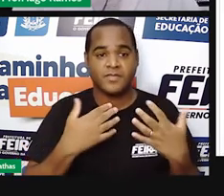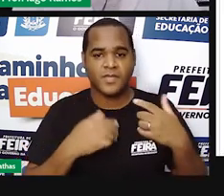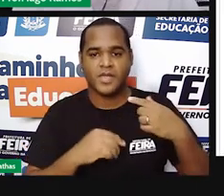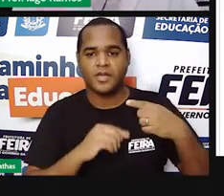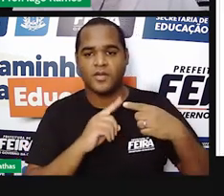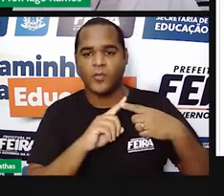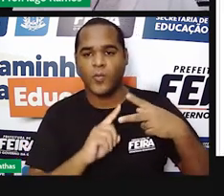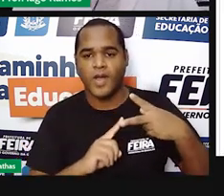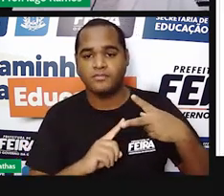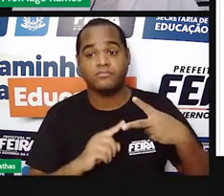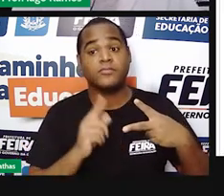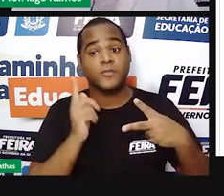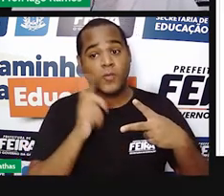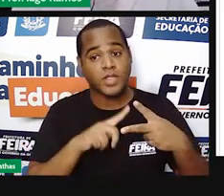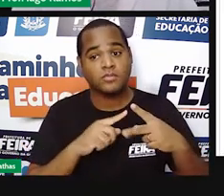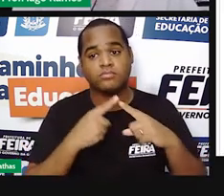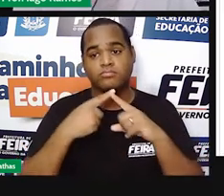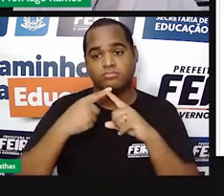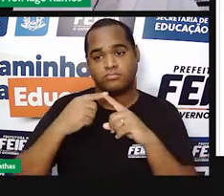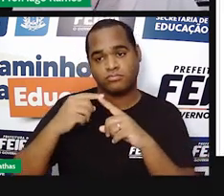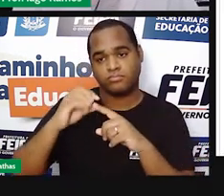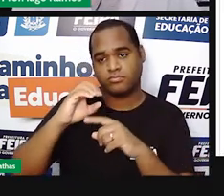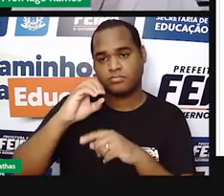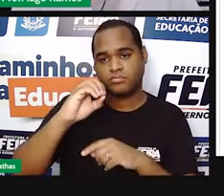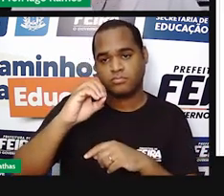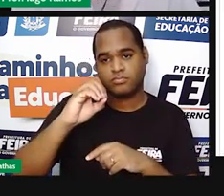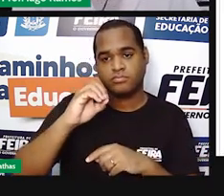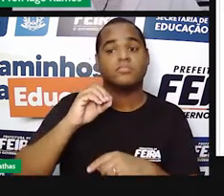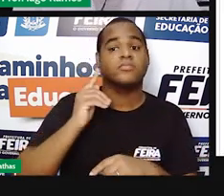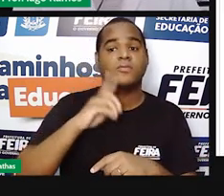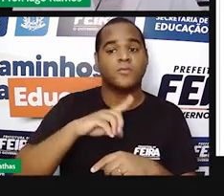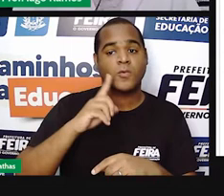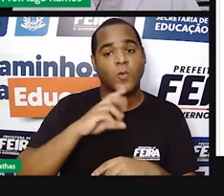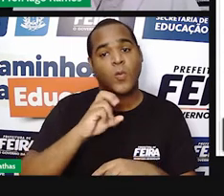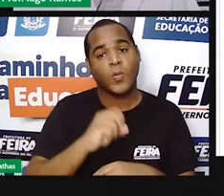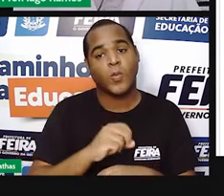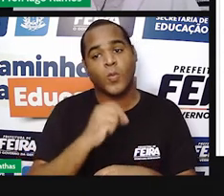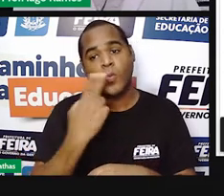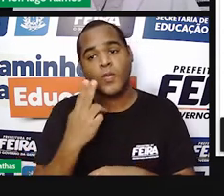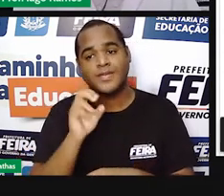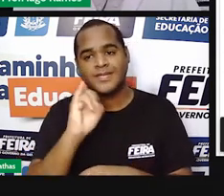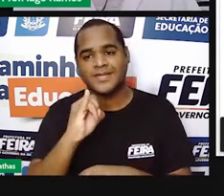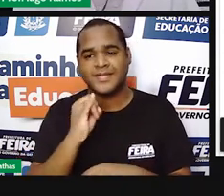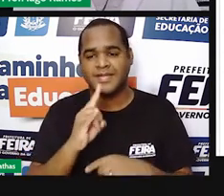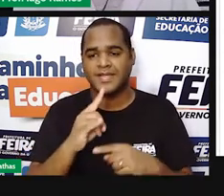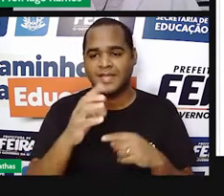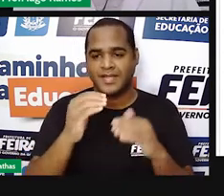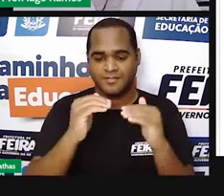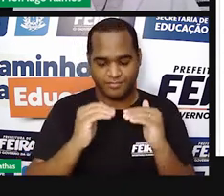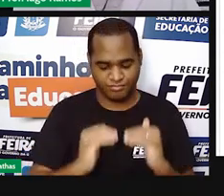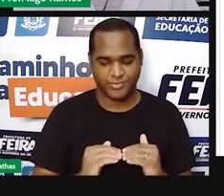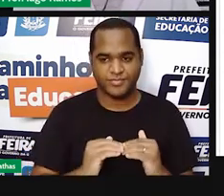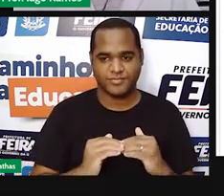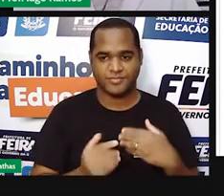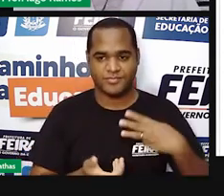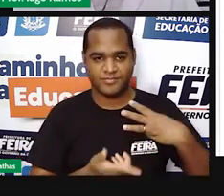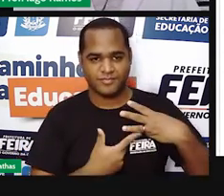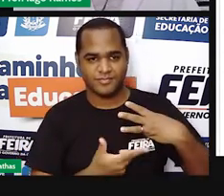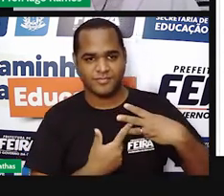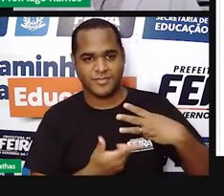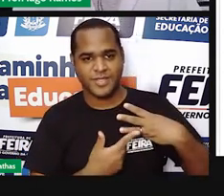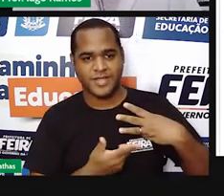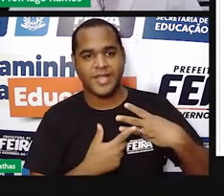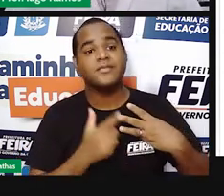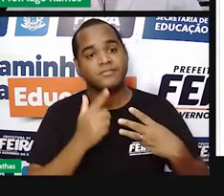se ele coloca aqui tá ou se ele coloca aqui